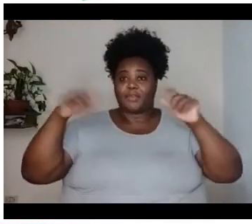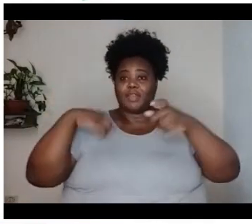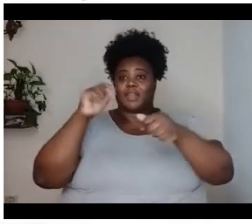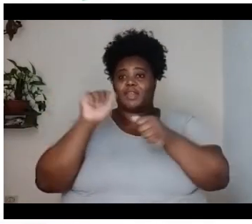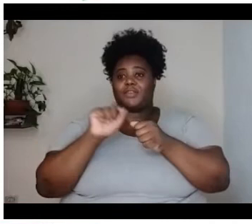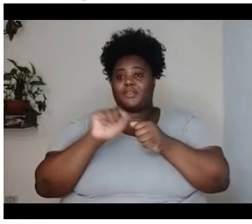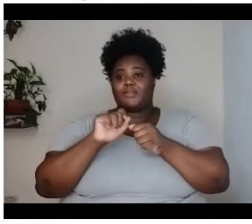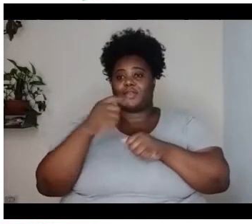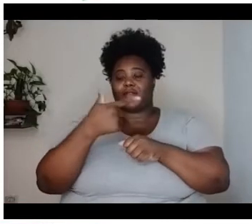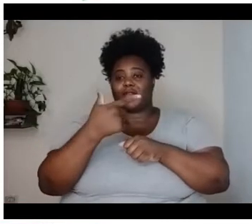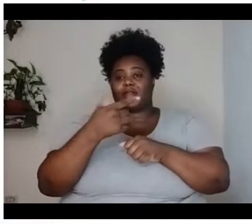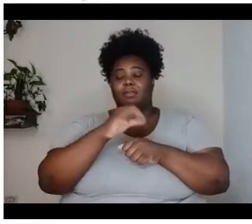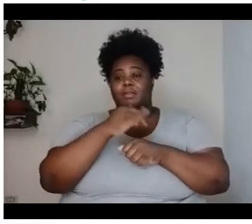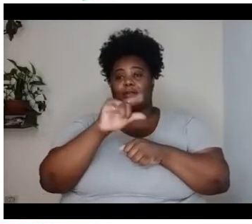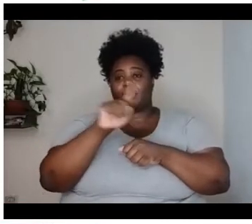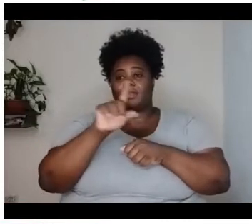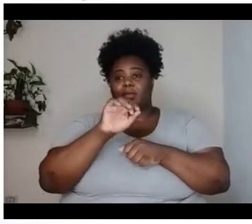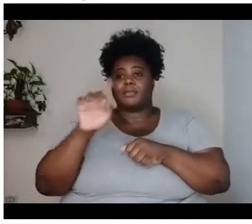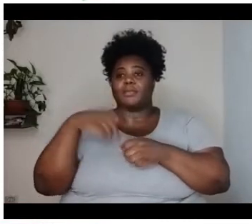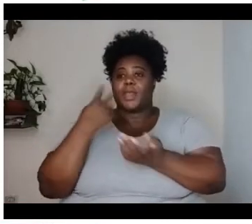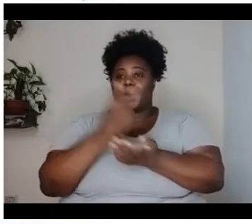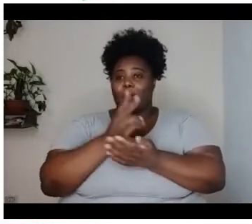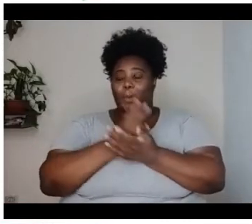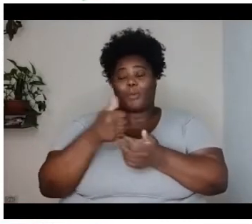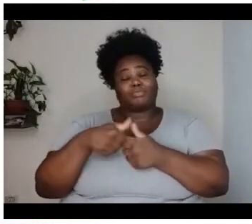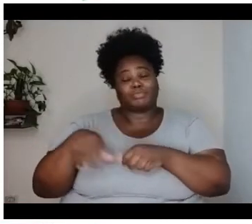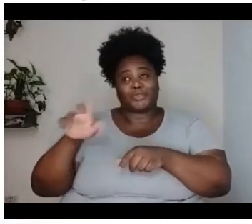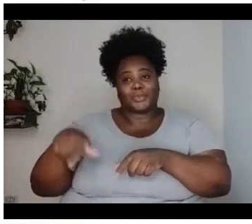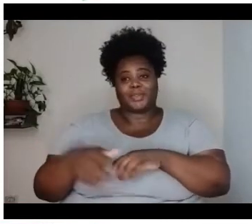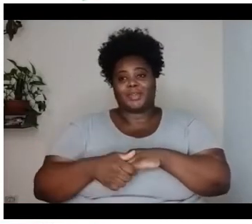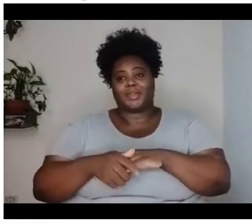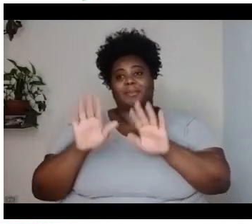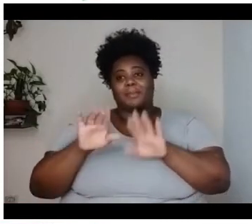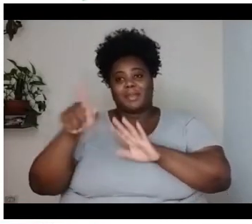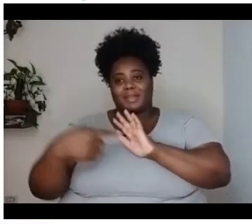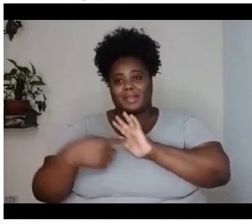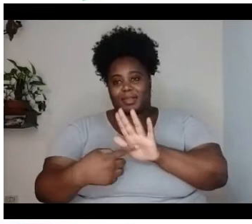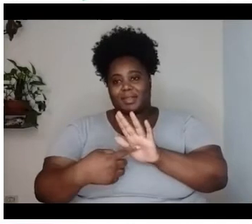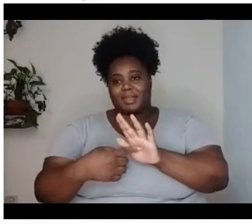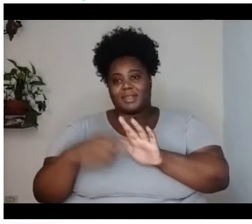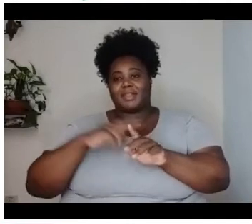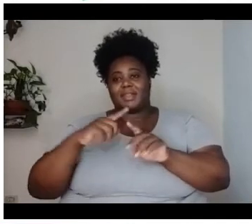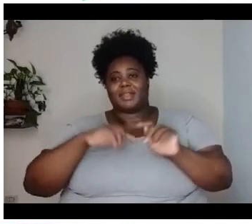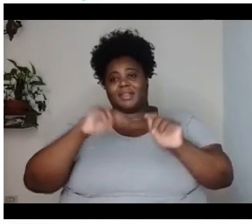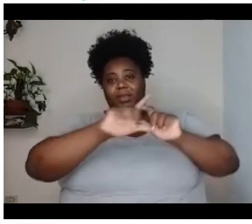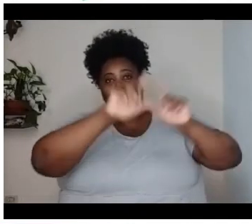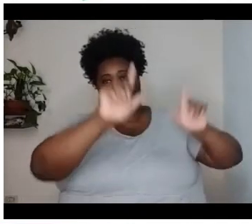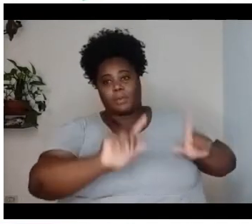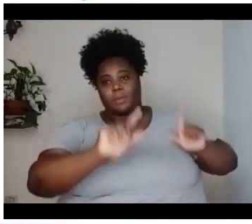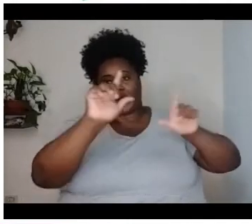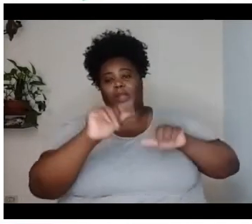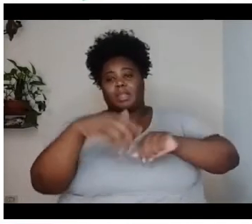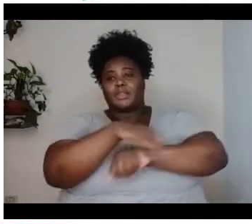pro Zumbi em Moreira Salles e ficou aqui assim, sabe? Mas a performance. Que eu tenho os cartazes, né, que foram para ruas em